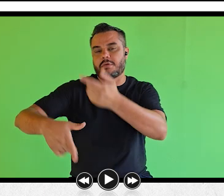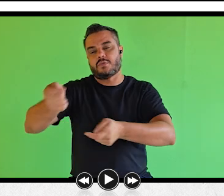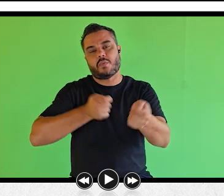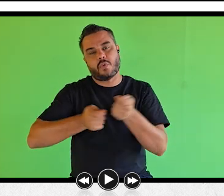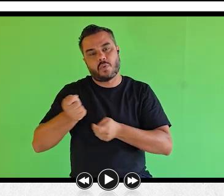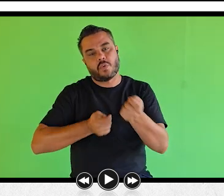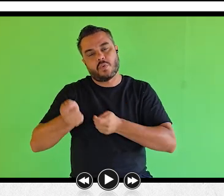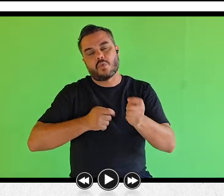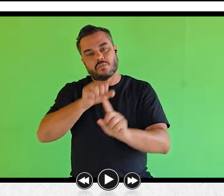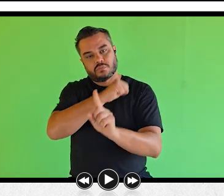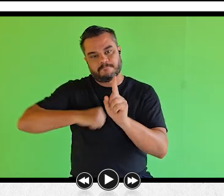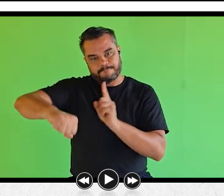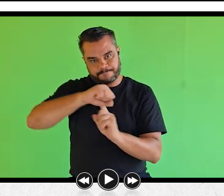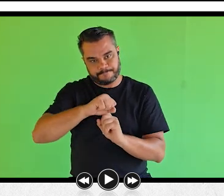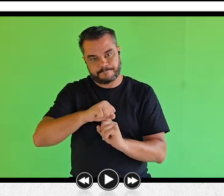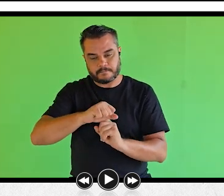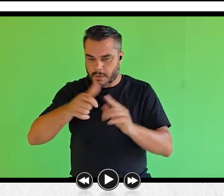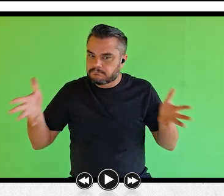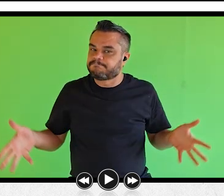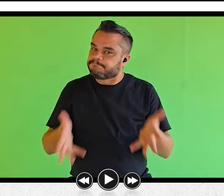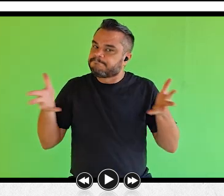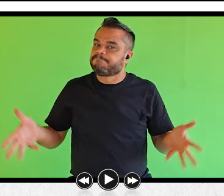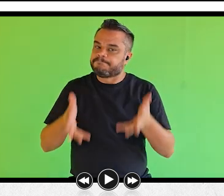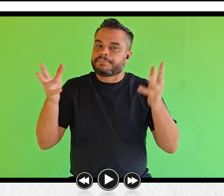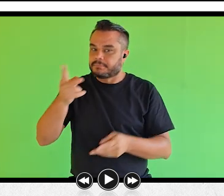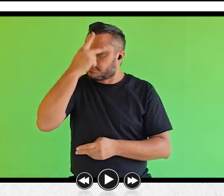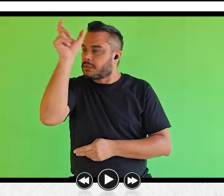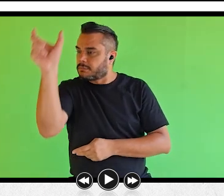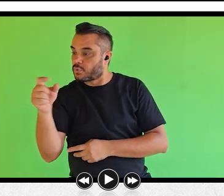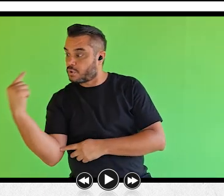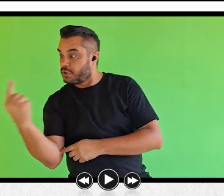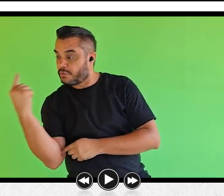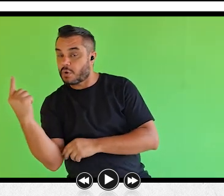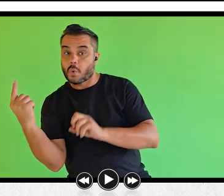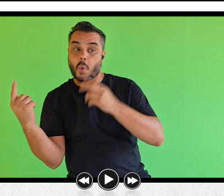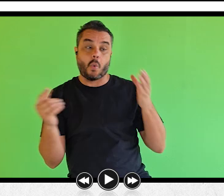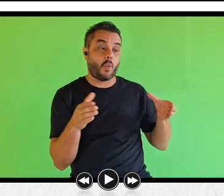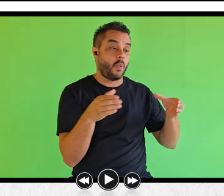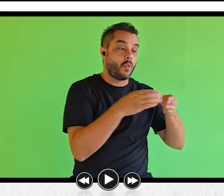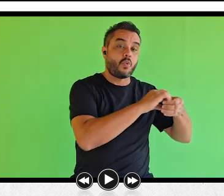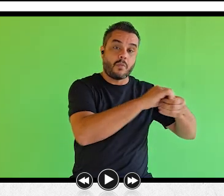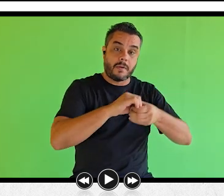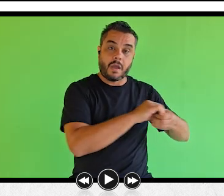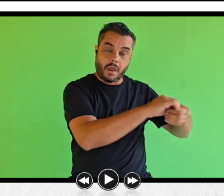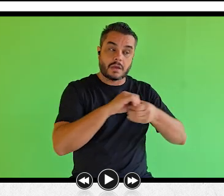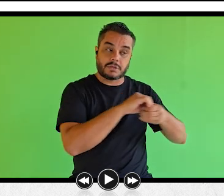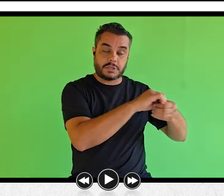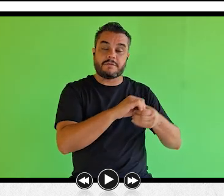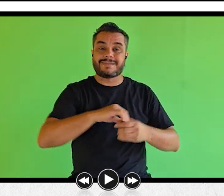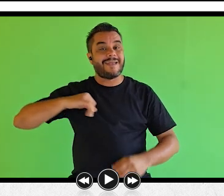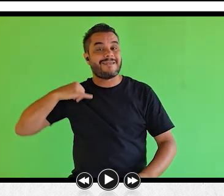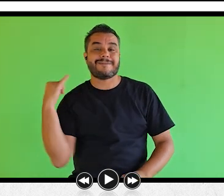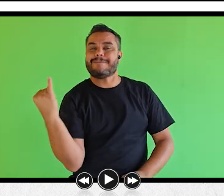individuais nas cooperativas e associações organizadas também é fundamental para que consiga agregar o maior número de pessoas ali de uma maneira